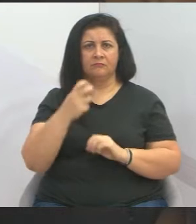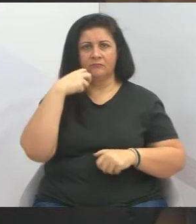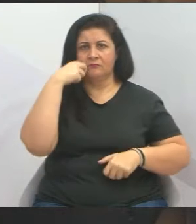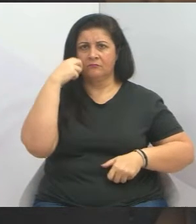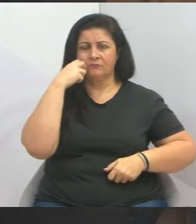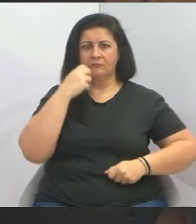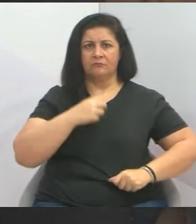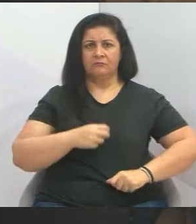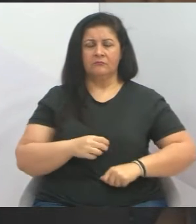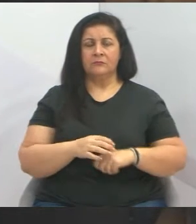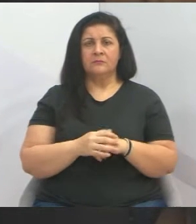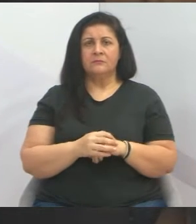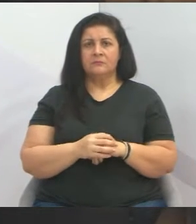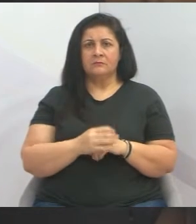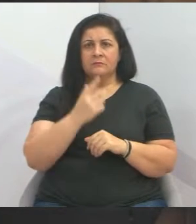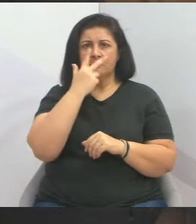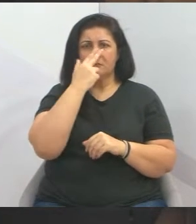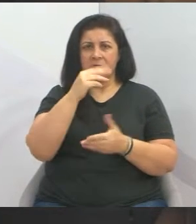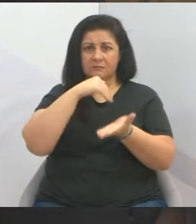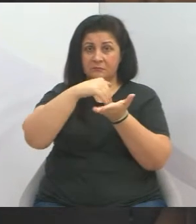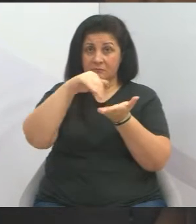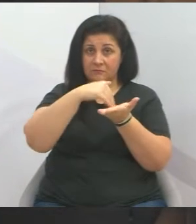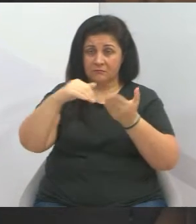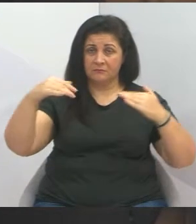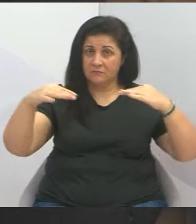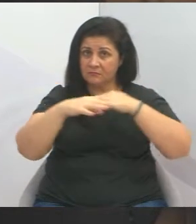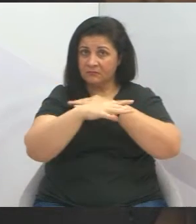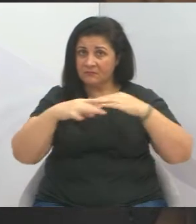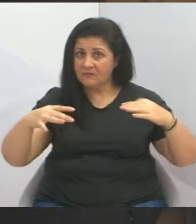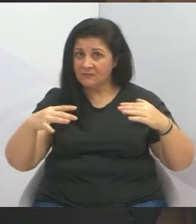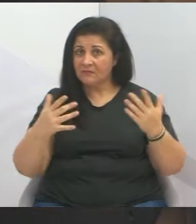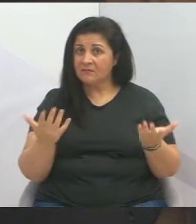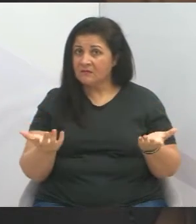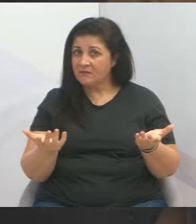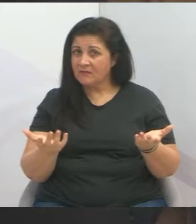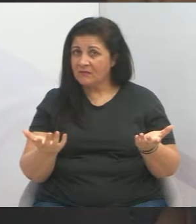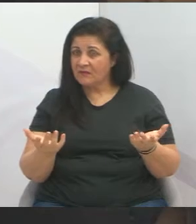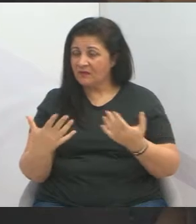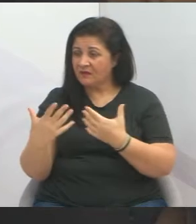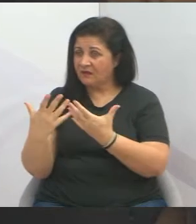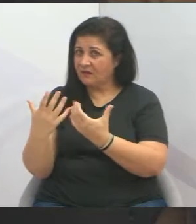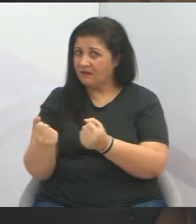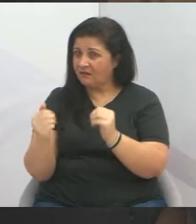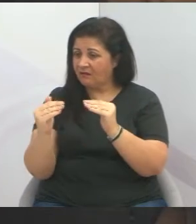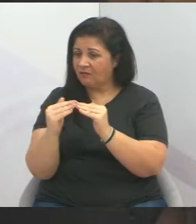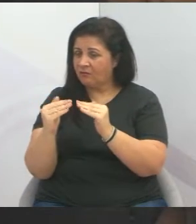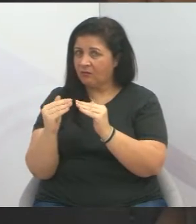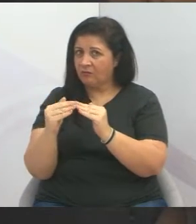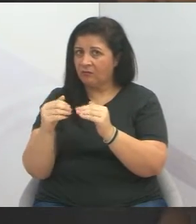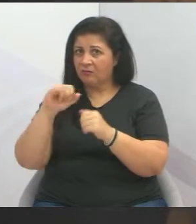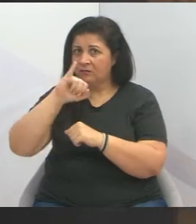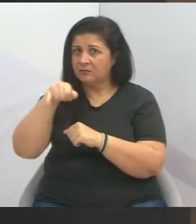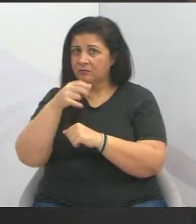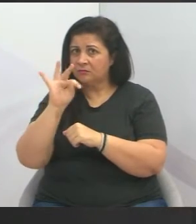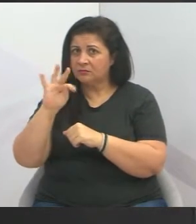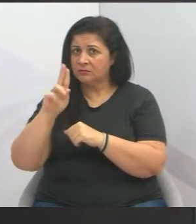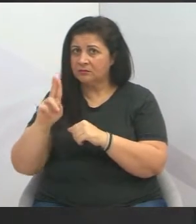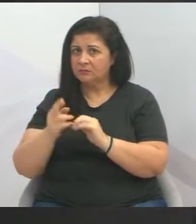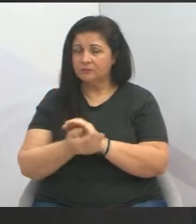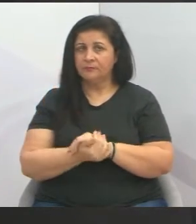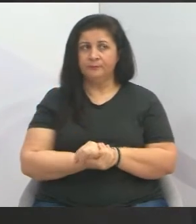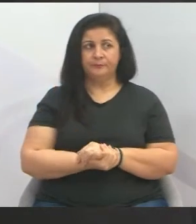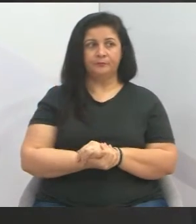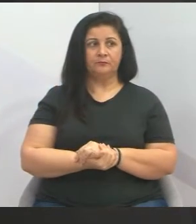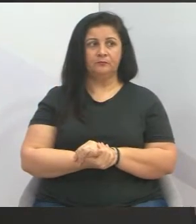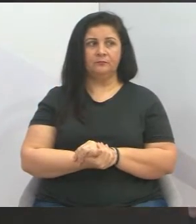vergonha o que me parece é que a secretaria de mobilidade urbana está circula se curvando a empresa j u u